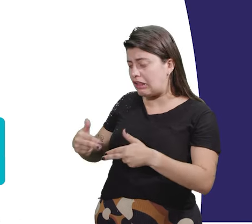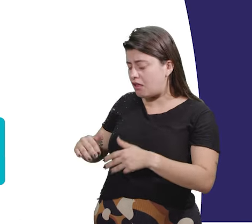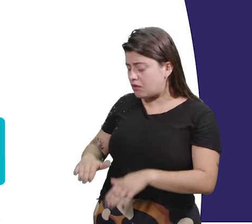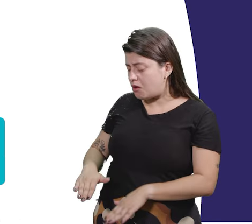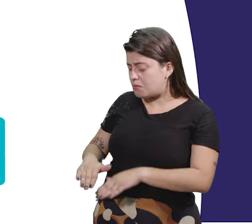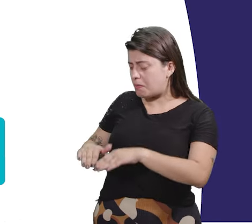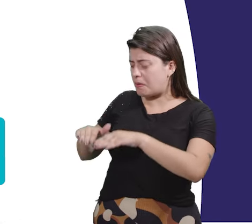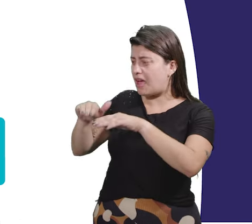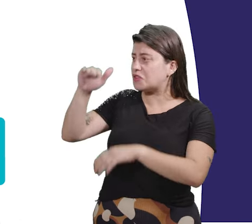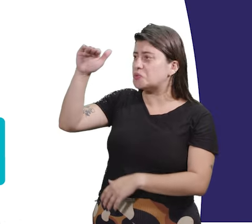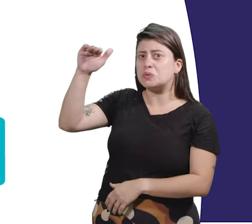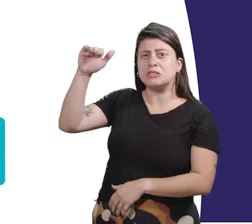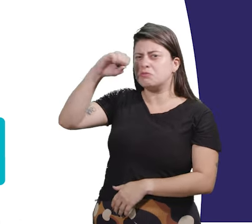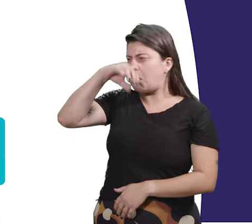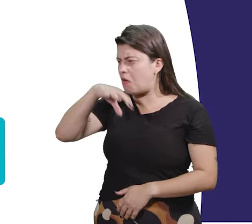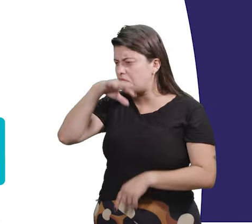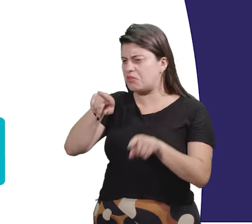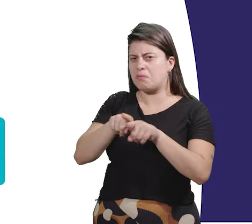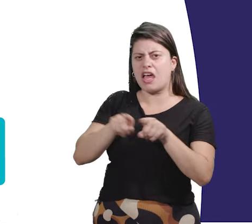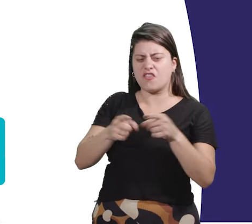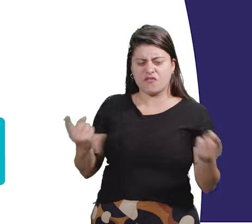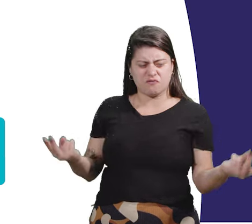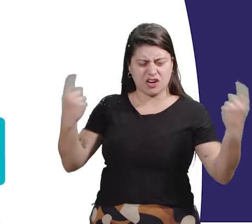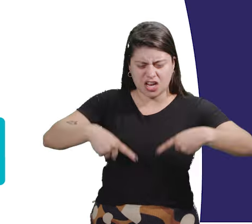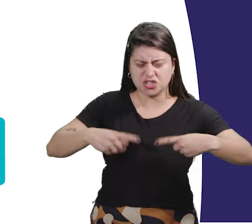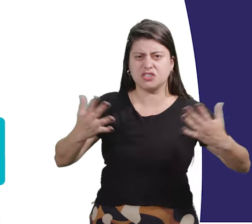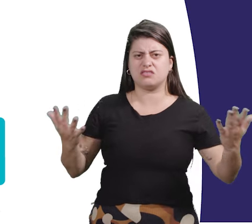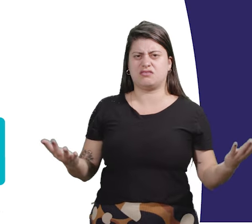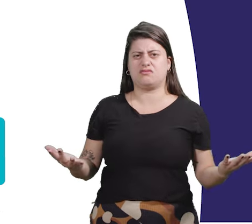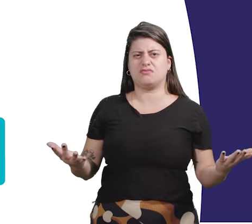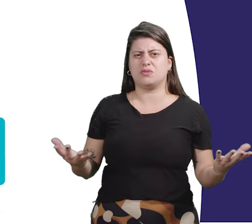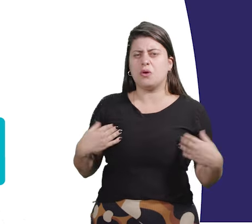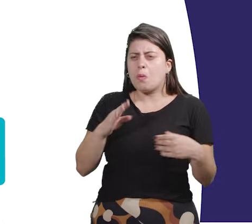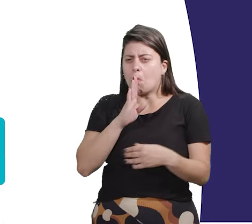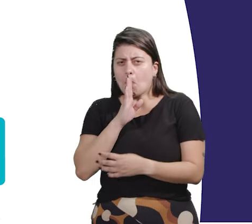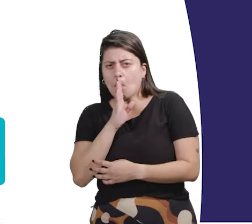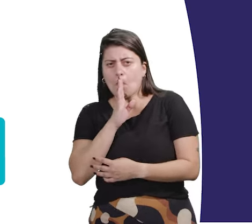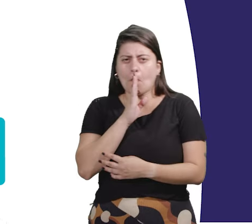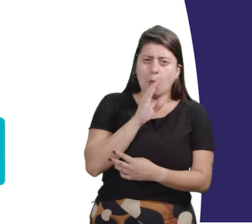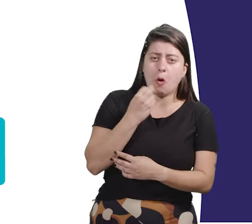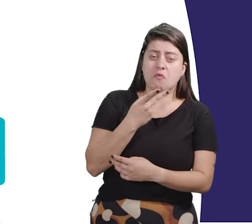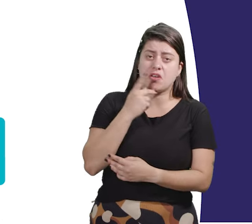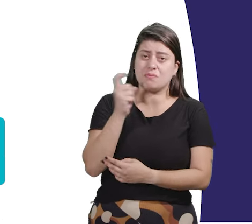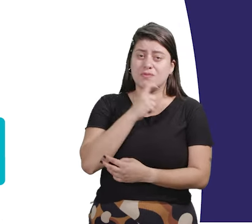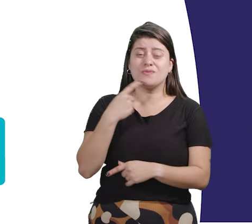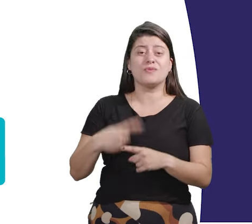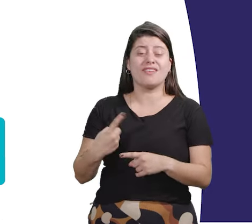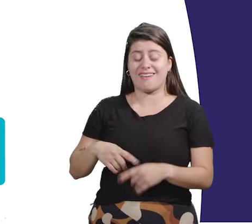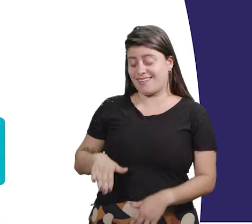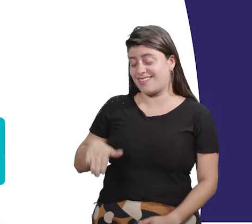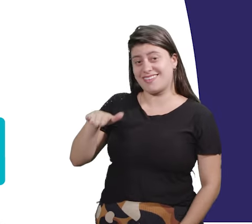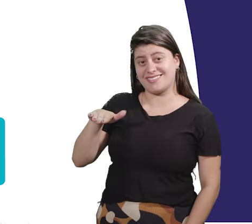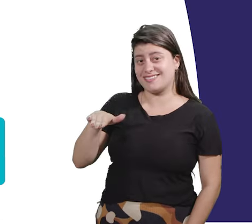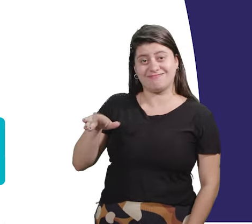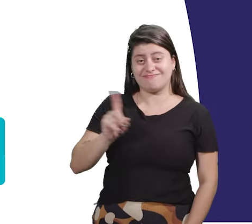mais rebeldes, vingativos, retraídos demais, mentirosos, porque não tiveram esse espaço onde ele se sentiu